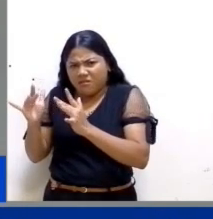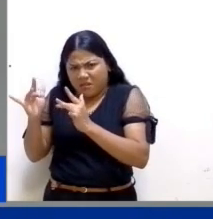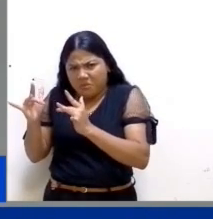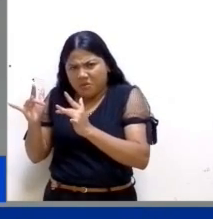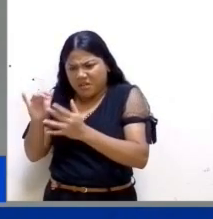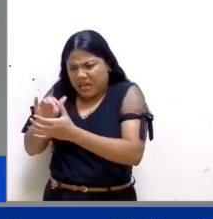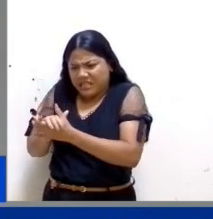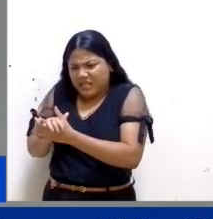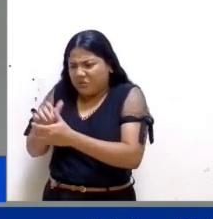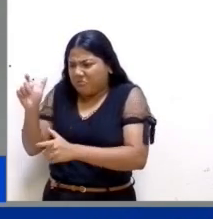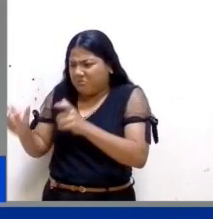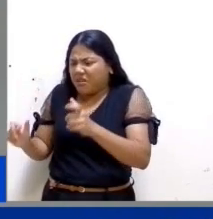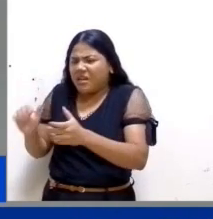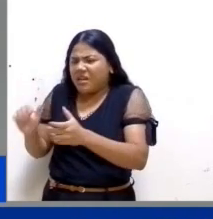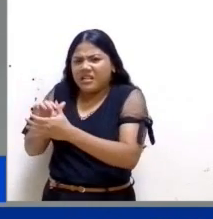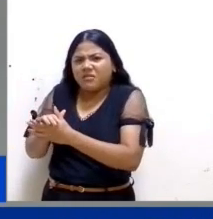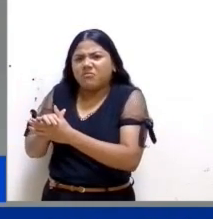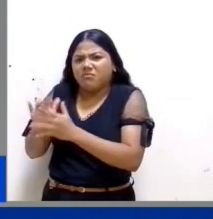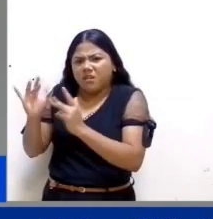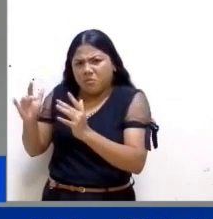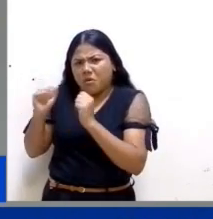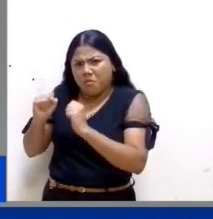Namora?